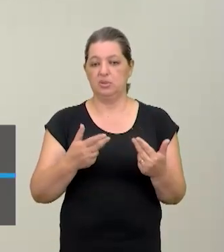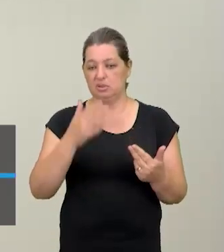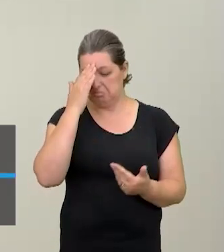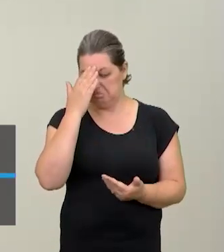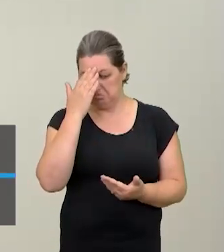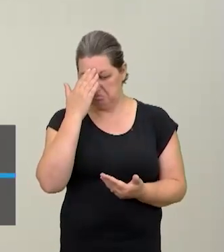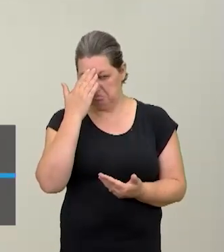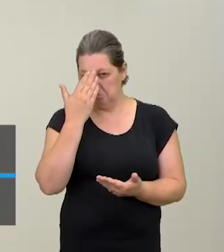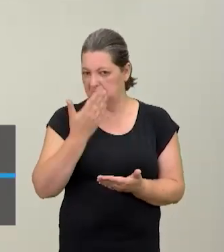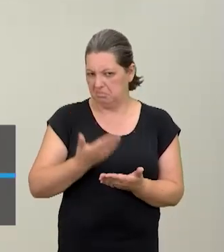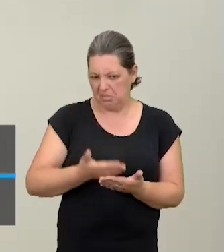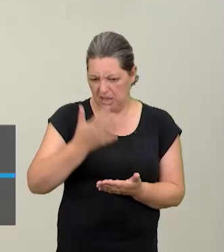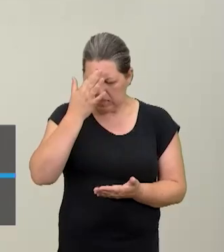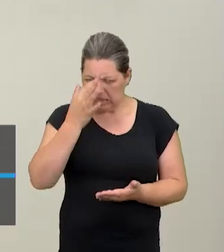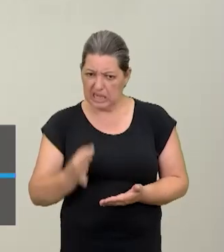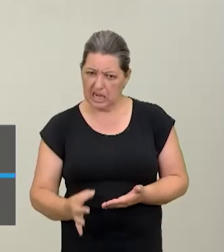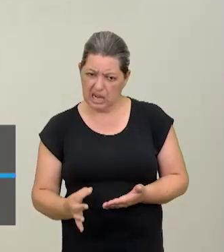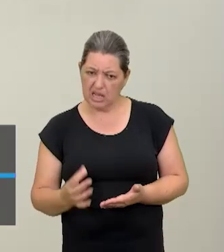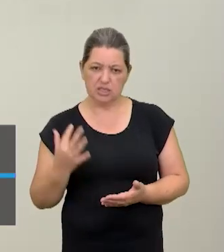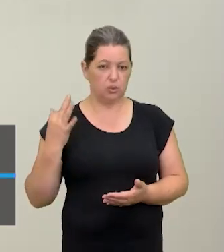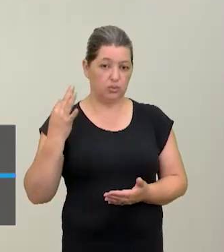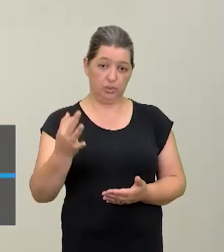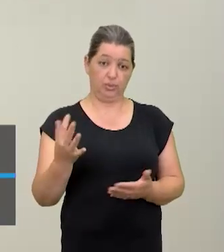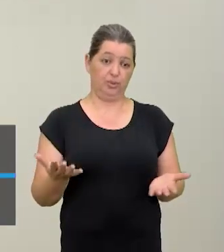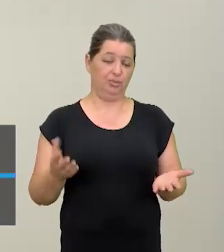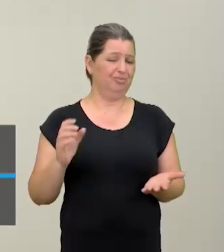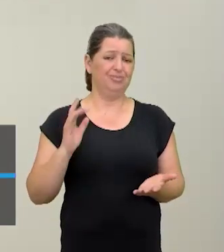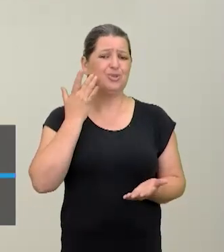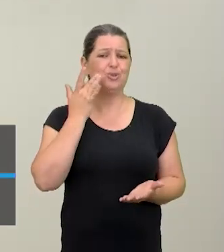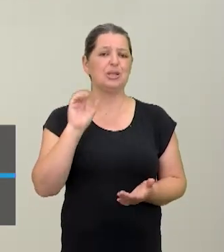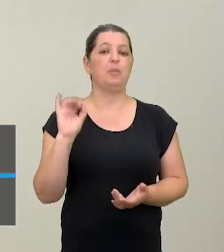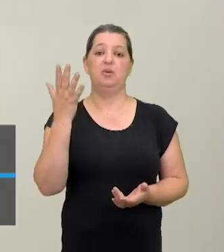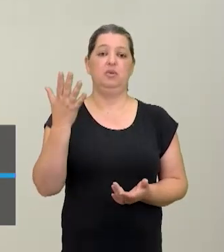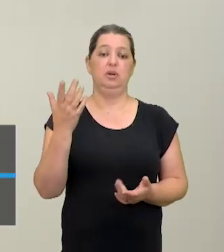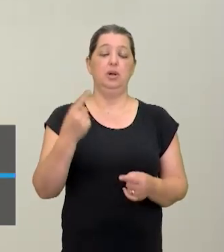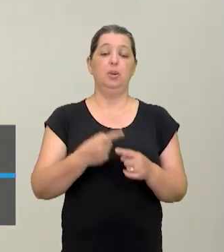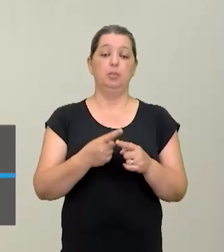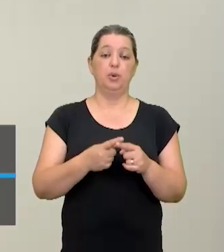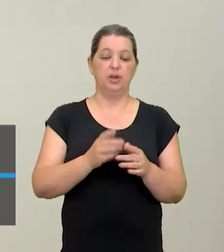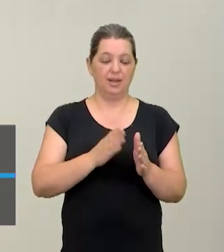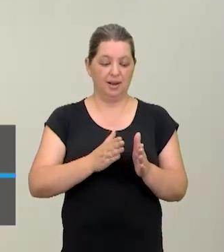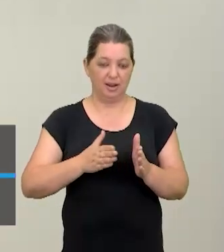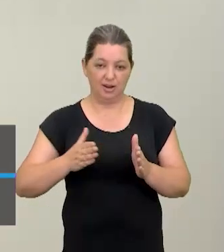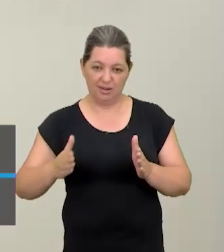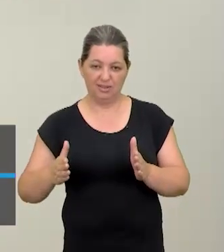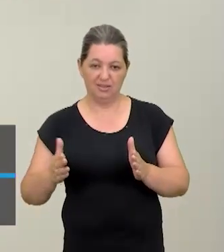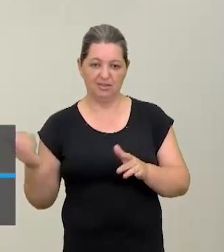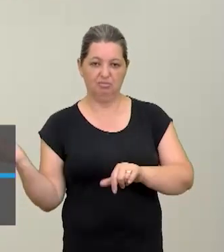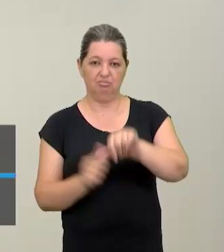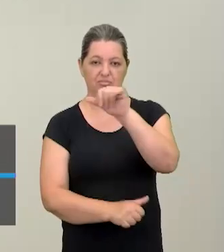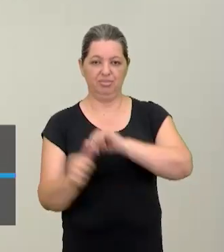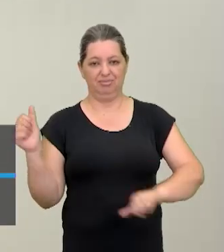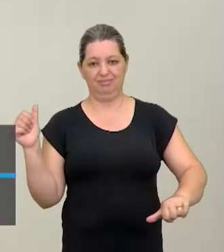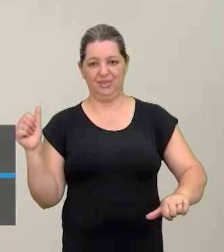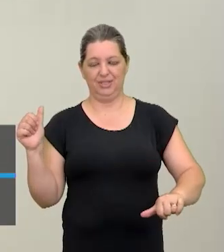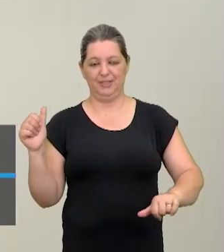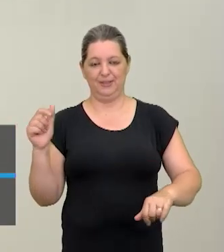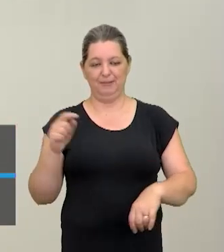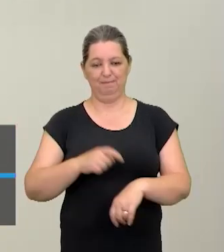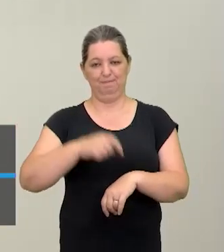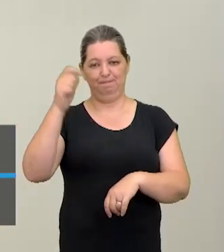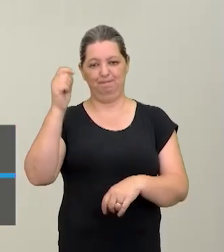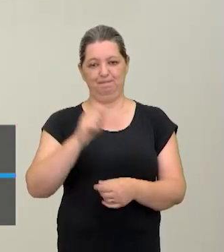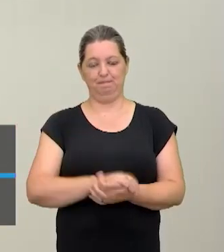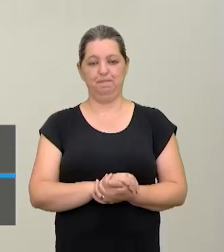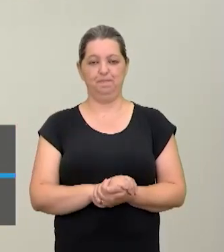relação ao futuro, com relação ao amanhã, porque a rotina foi transformada totalmente.